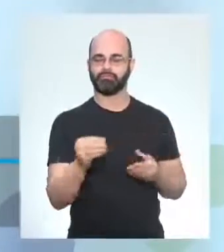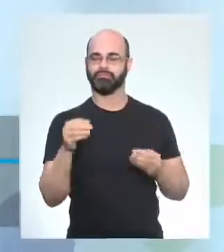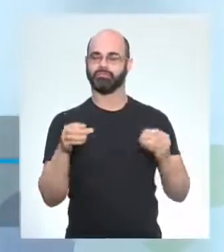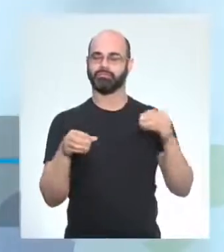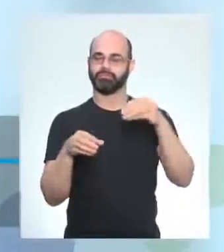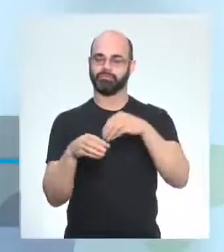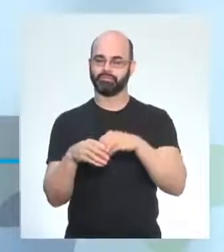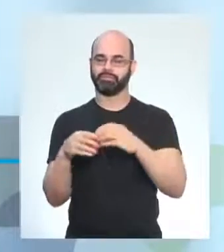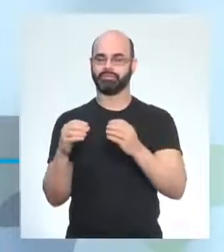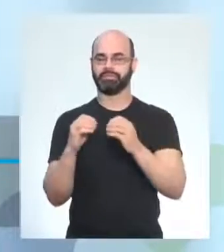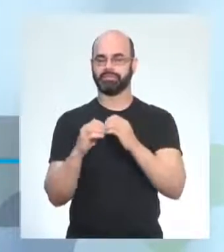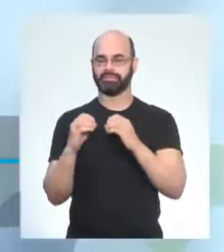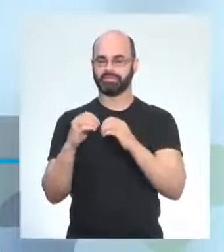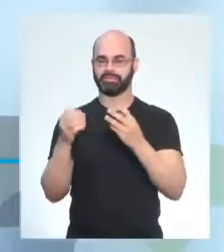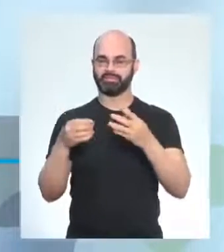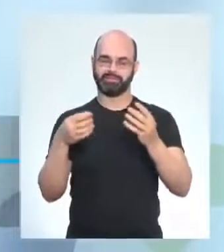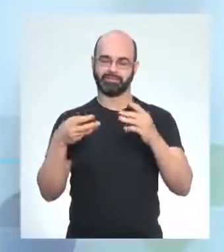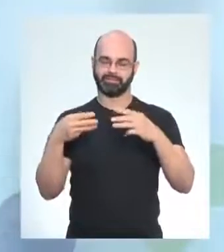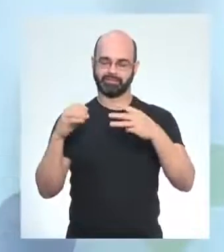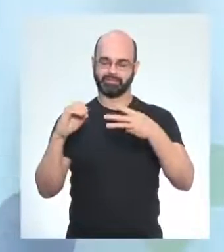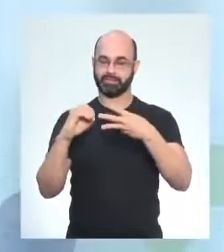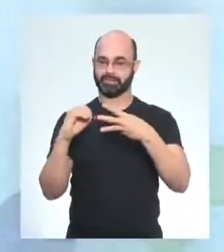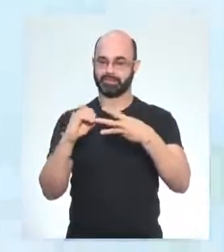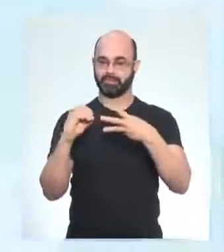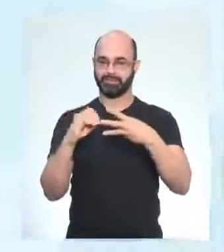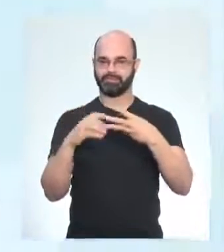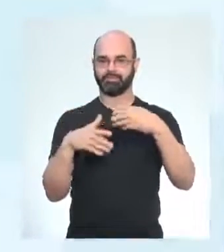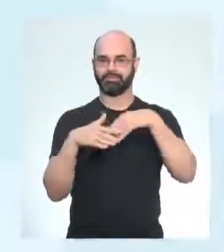energia, tá bom? E você vai ter a